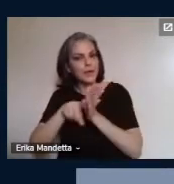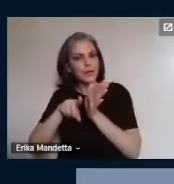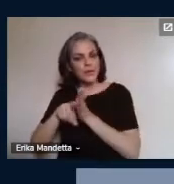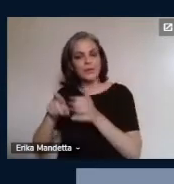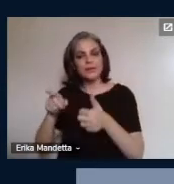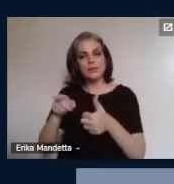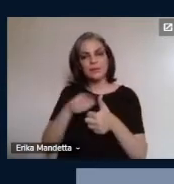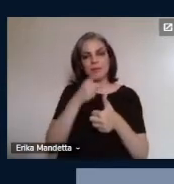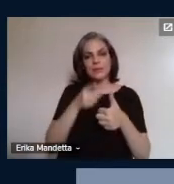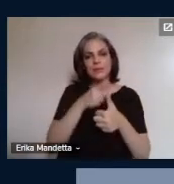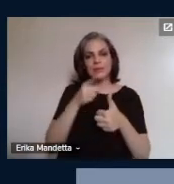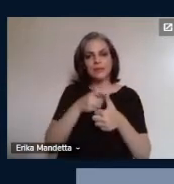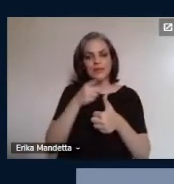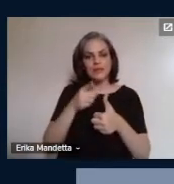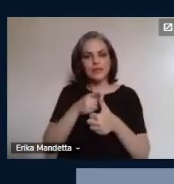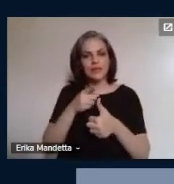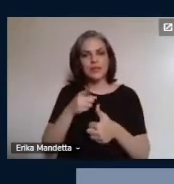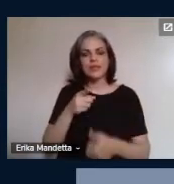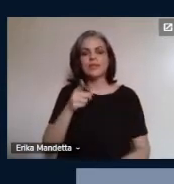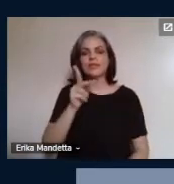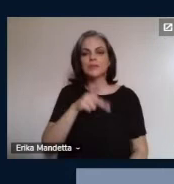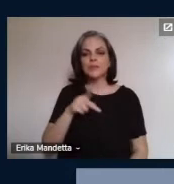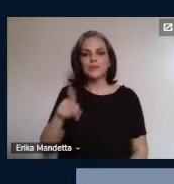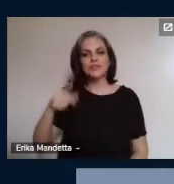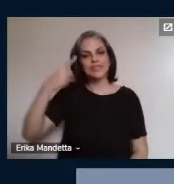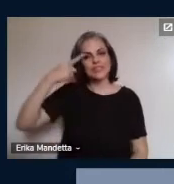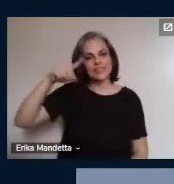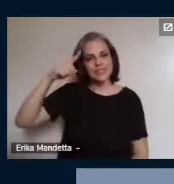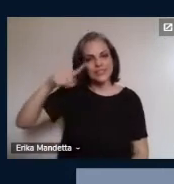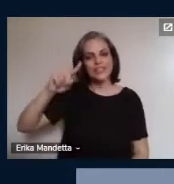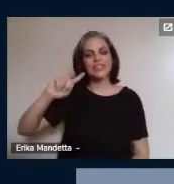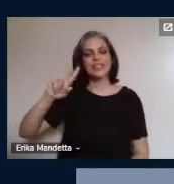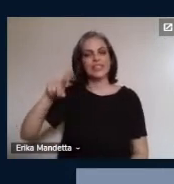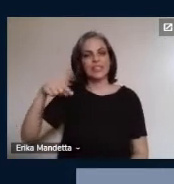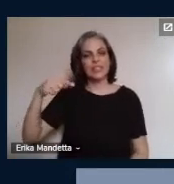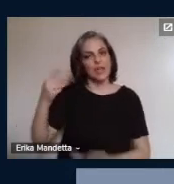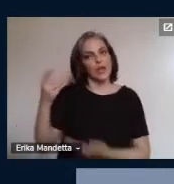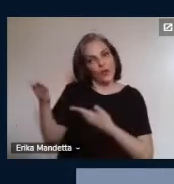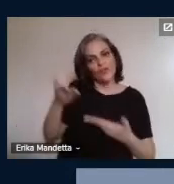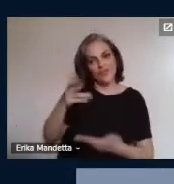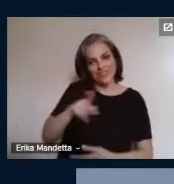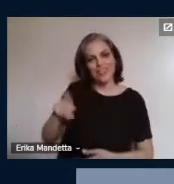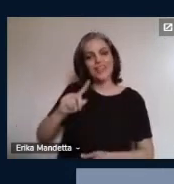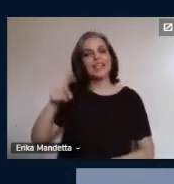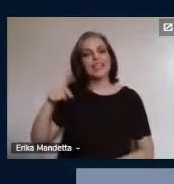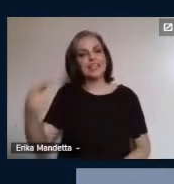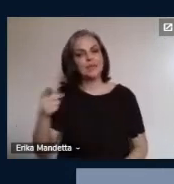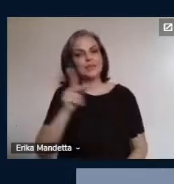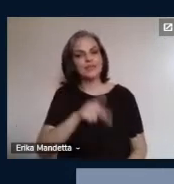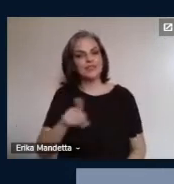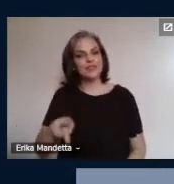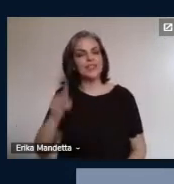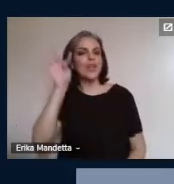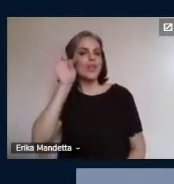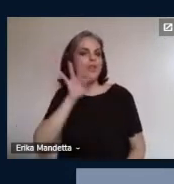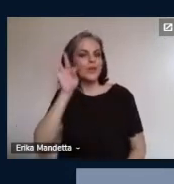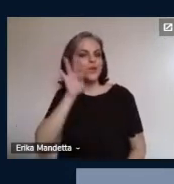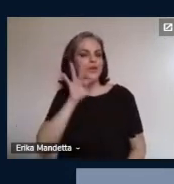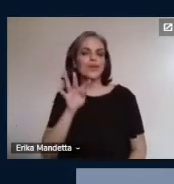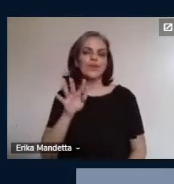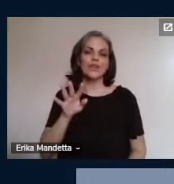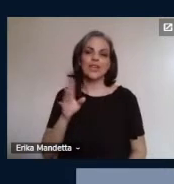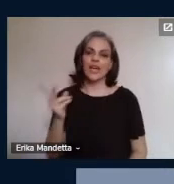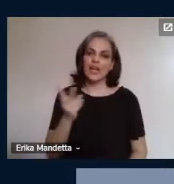convidada externa, professora Silvana, e logo depois com a professora Patrícia Tucci. Ambas terão cerca de 30